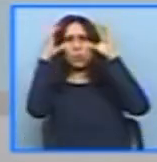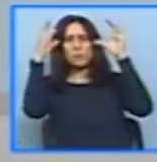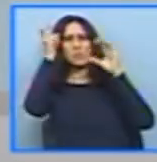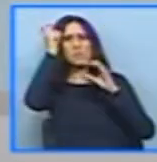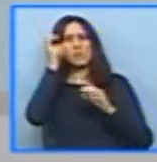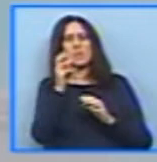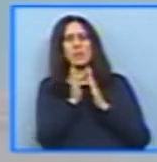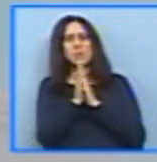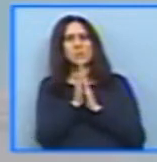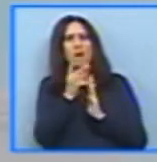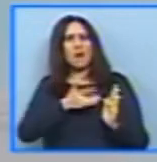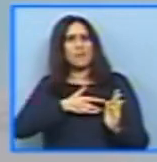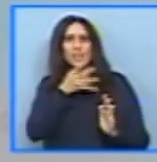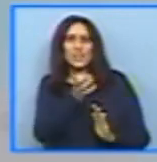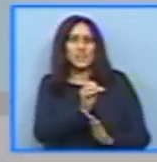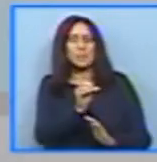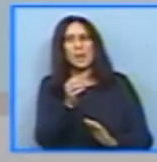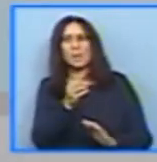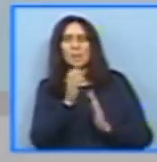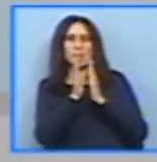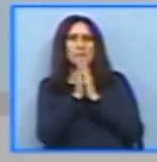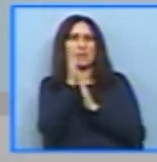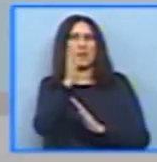amor, mas mais de Deus como Senhor, Deus como